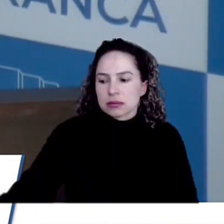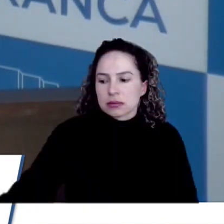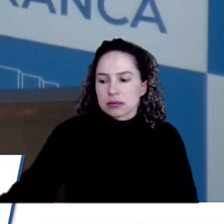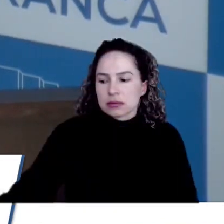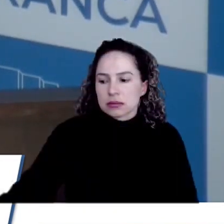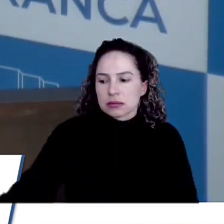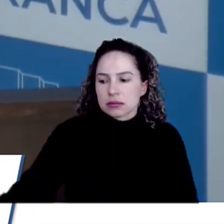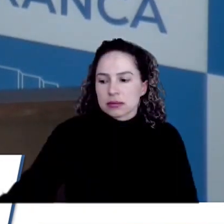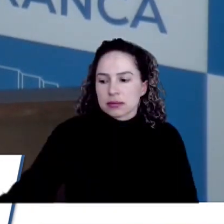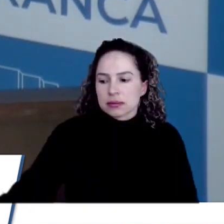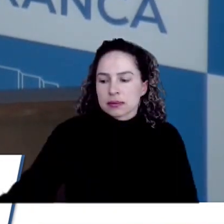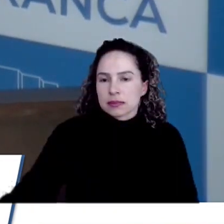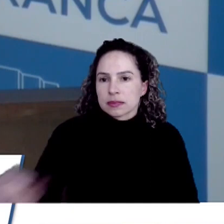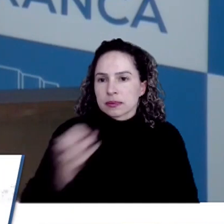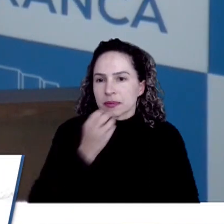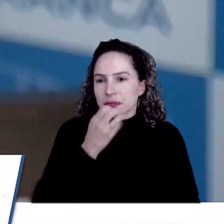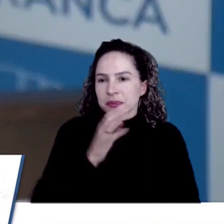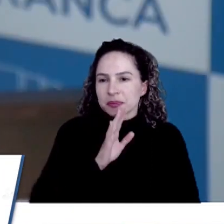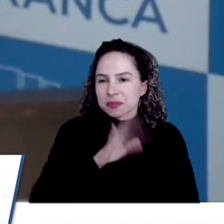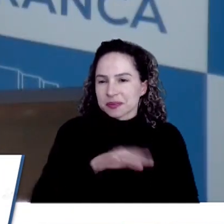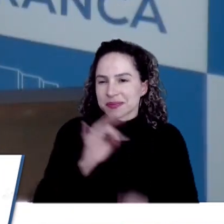Boa tarde a todos.